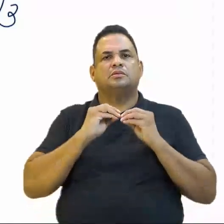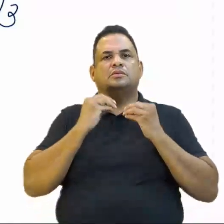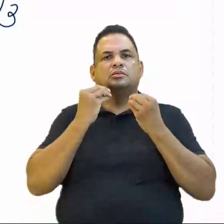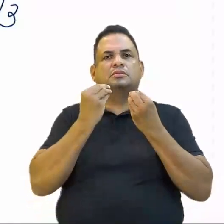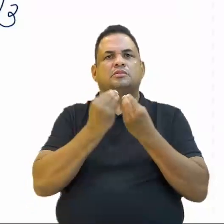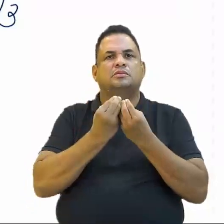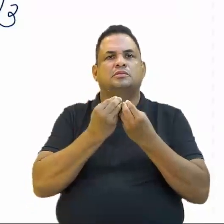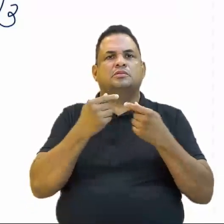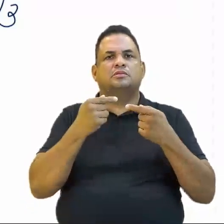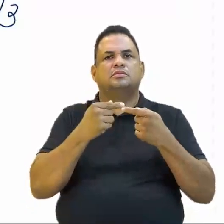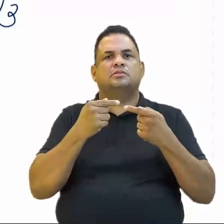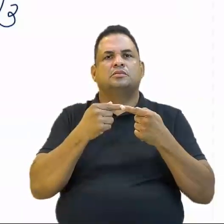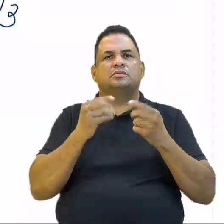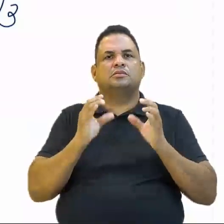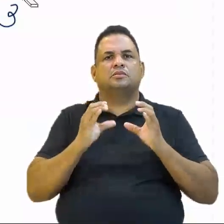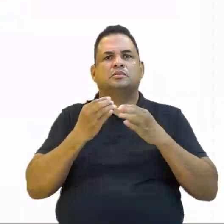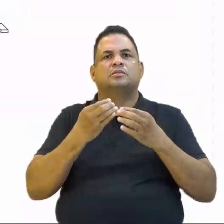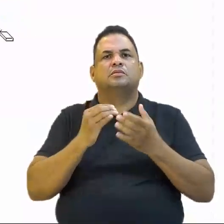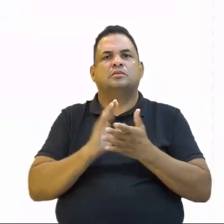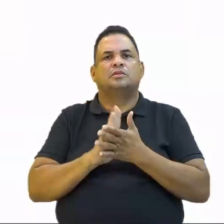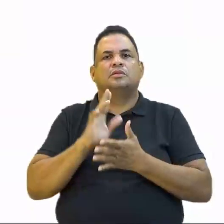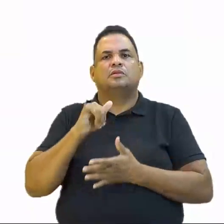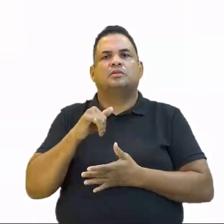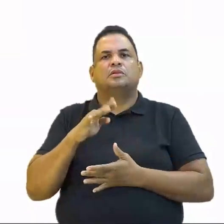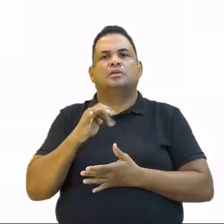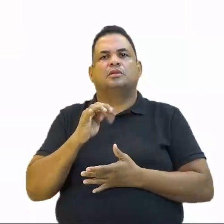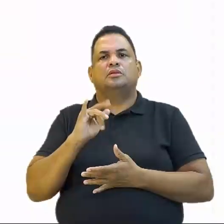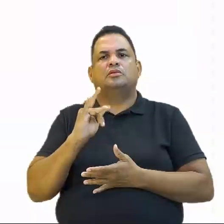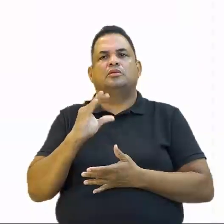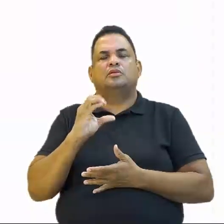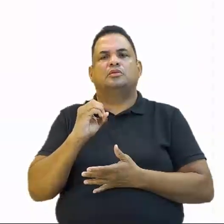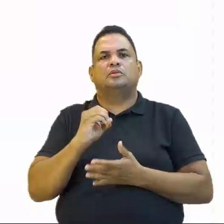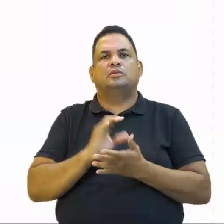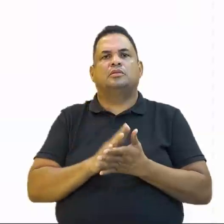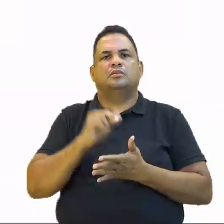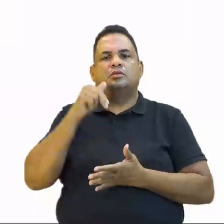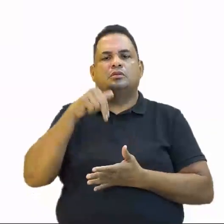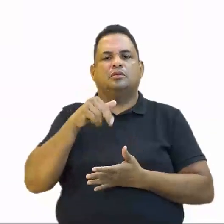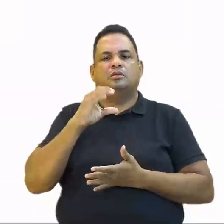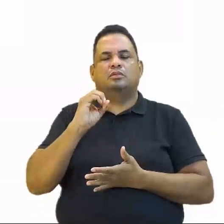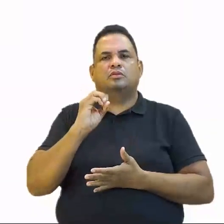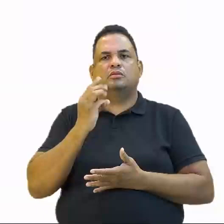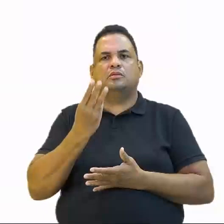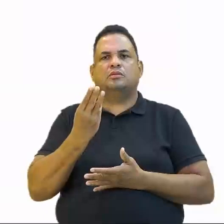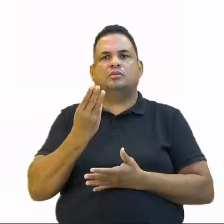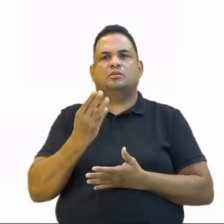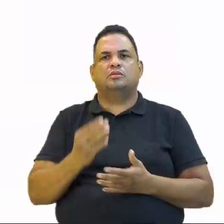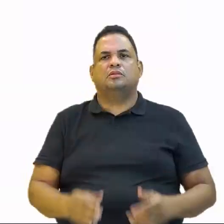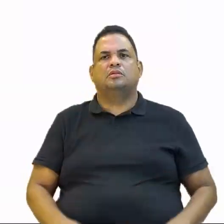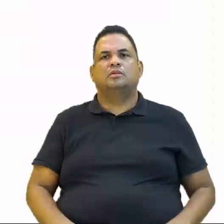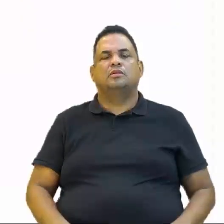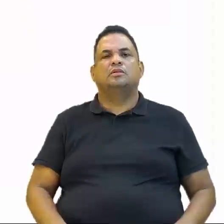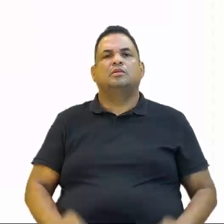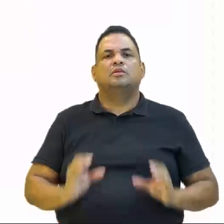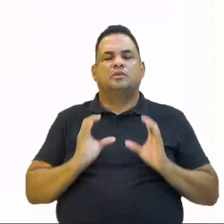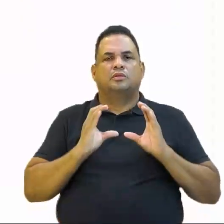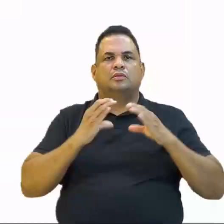estar ligada ao grupo nitro, que é NO3. O grupo